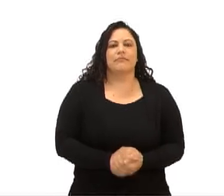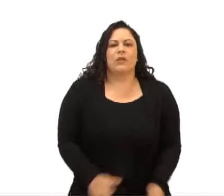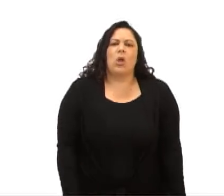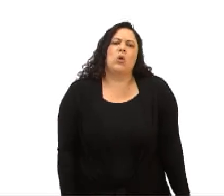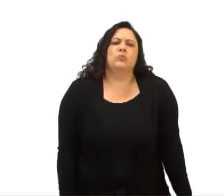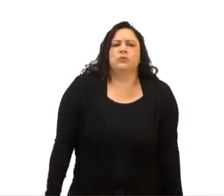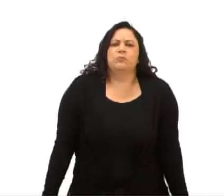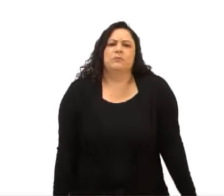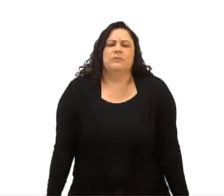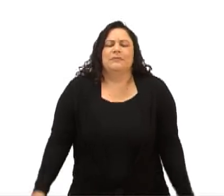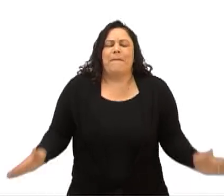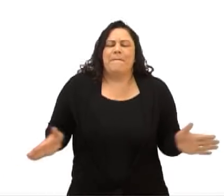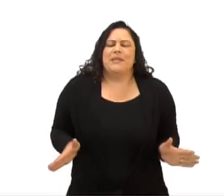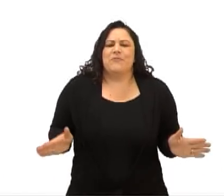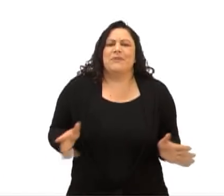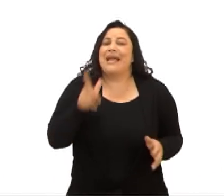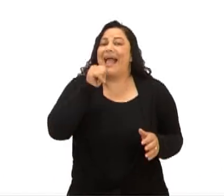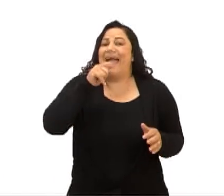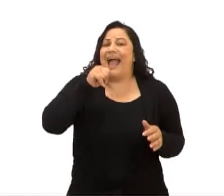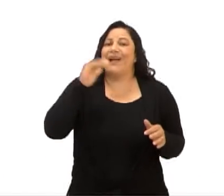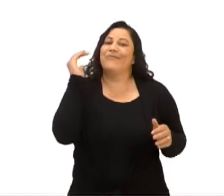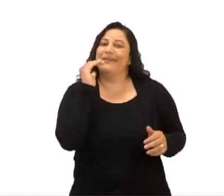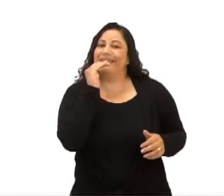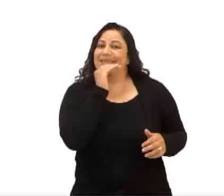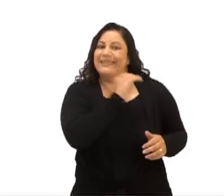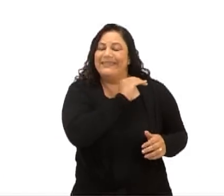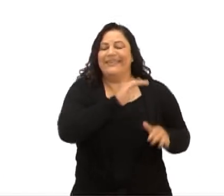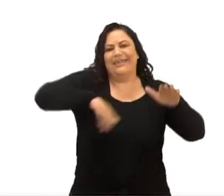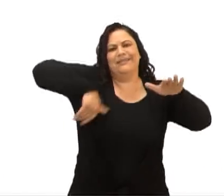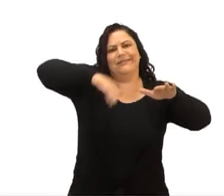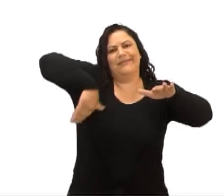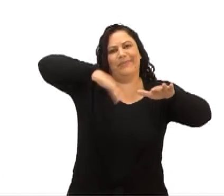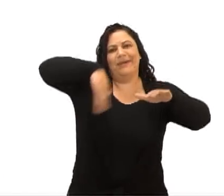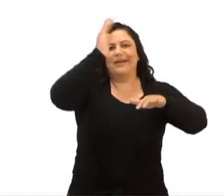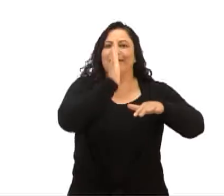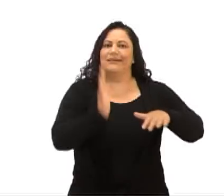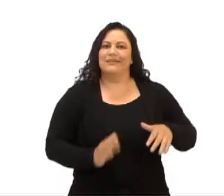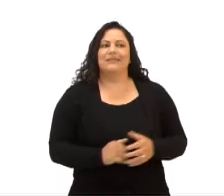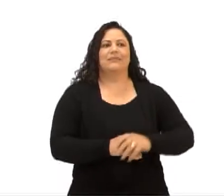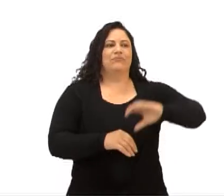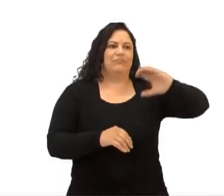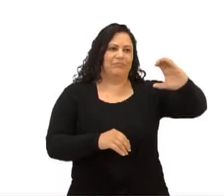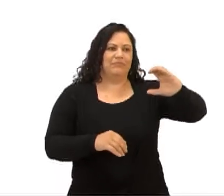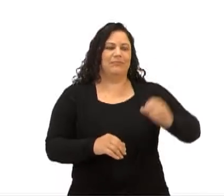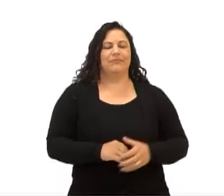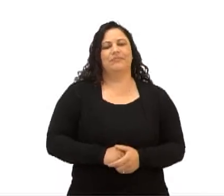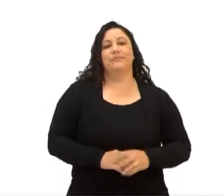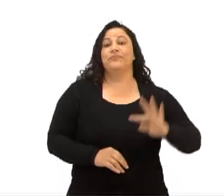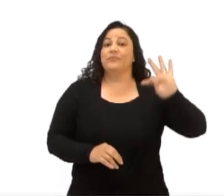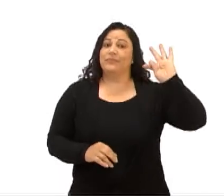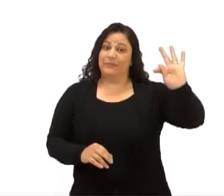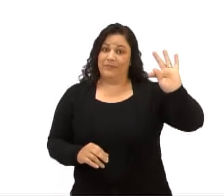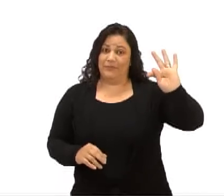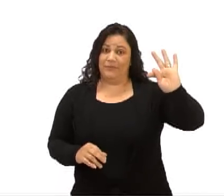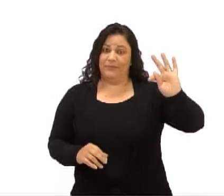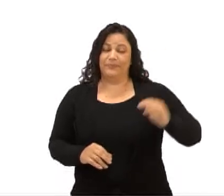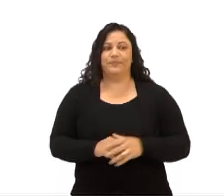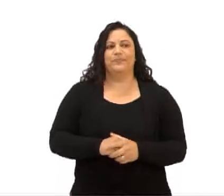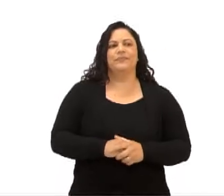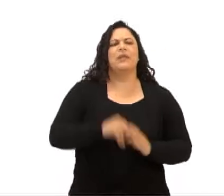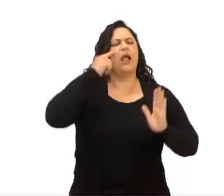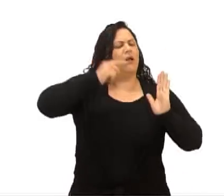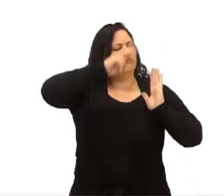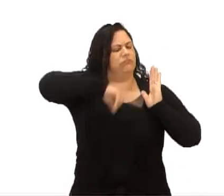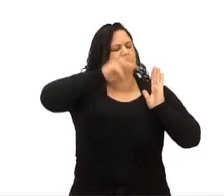buscam águas mais quentes no litoral brasileiro. Também está se referindo ao clima, né? E a última, desculpa, li no jornal que